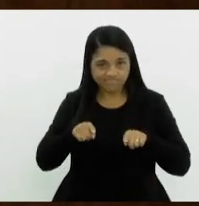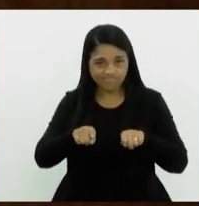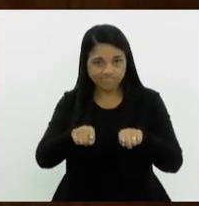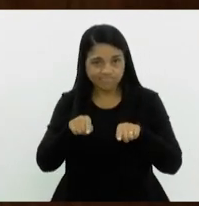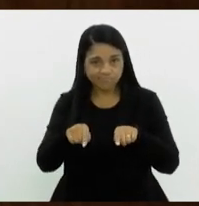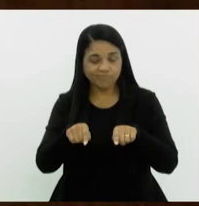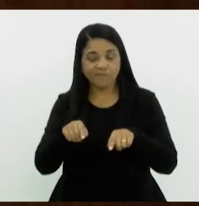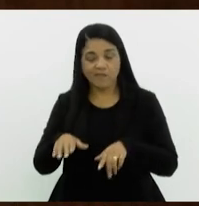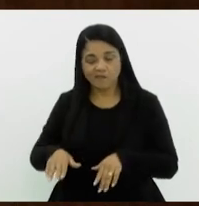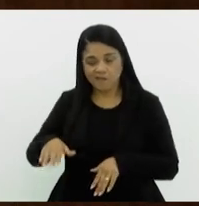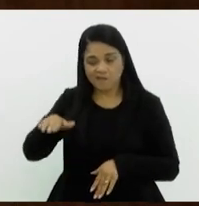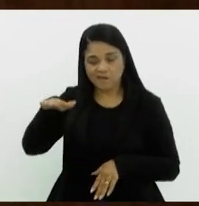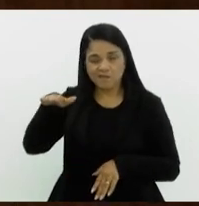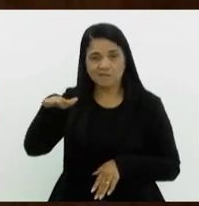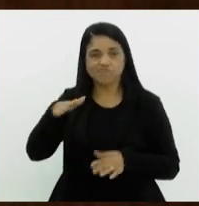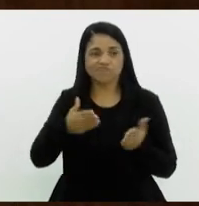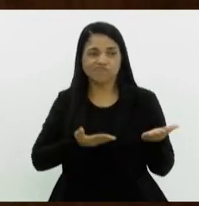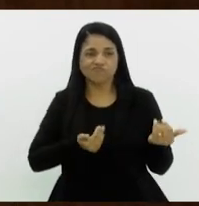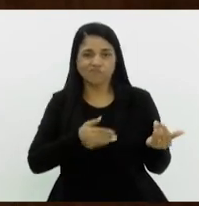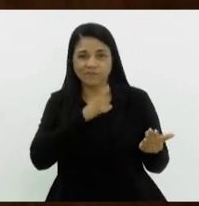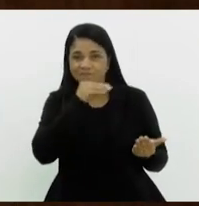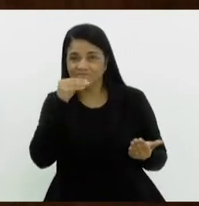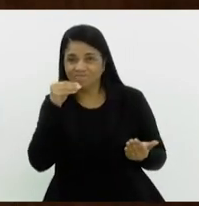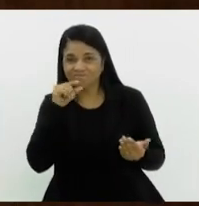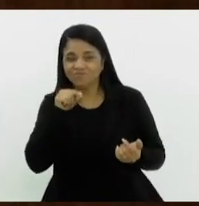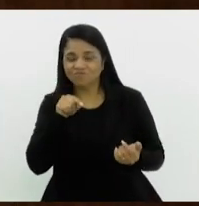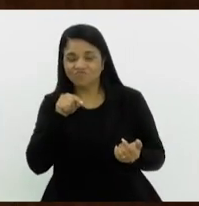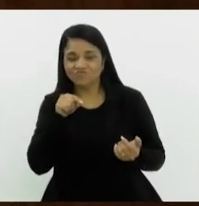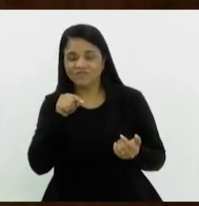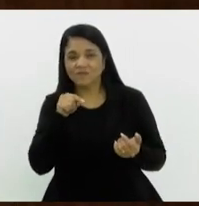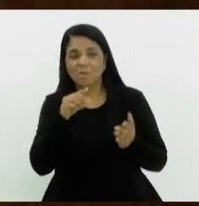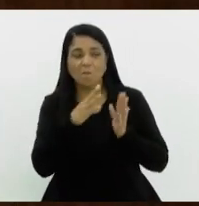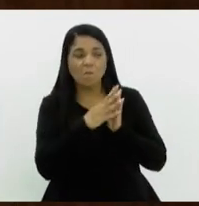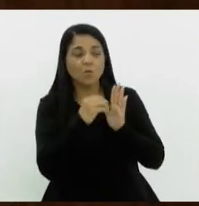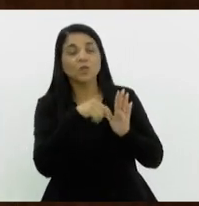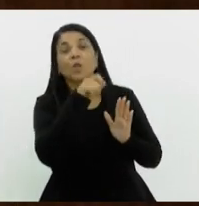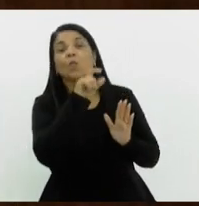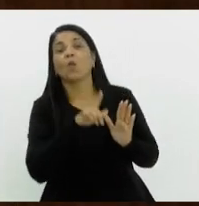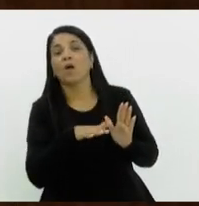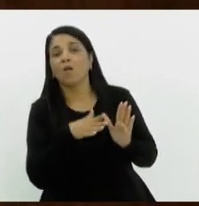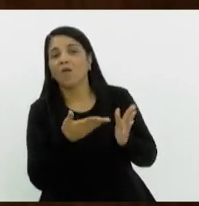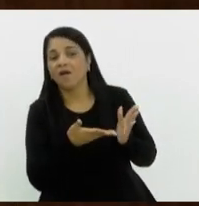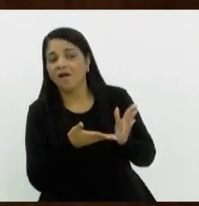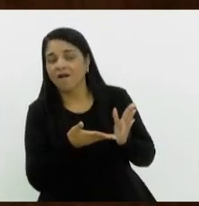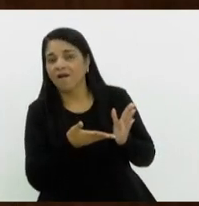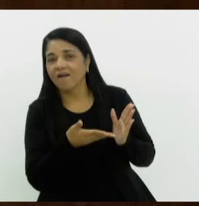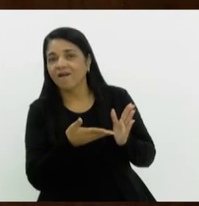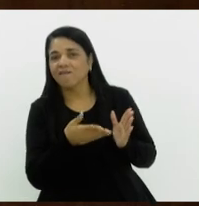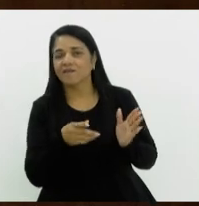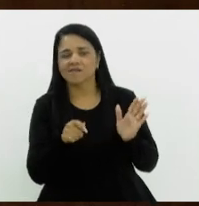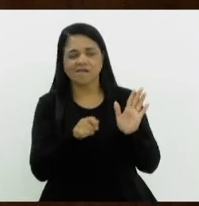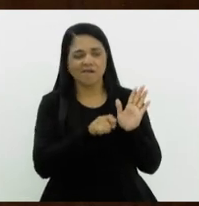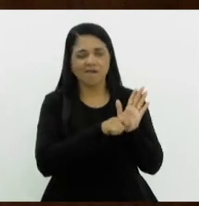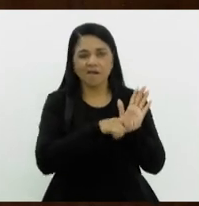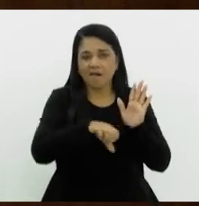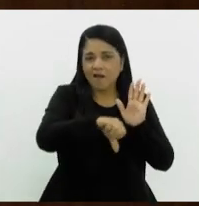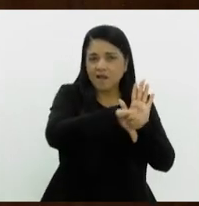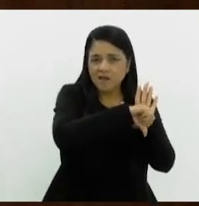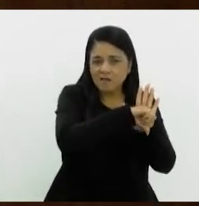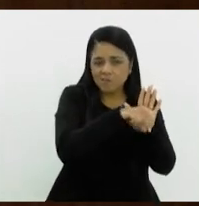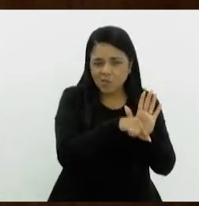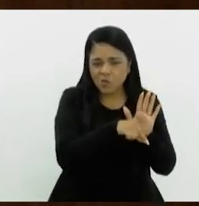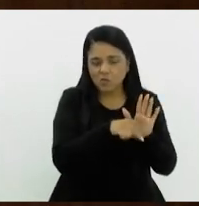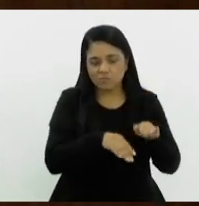torna jovem, adolescente, e o que eles se espelham ali? É ver, às vezes, um criminoso crescendo que não teve